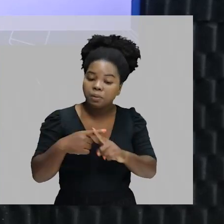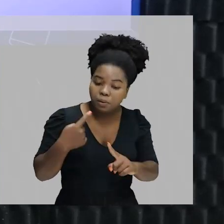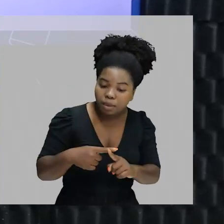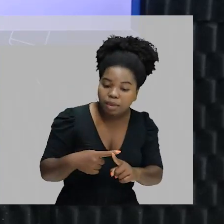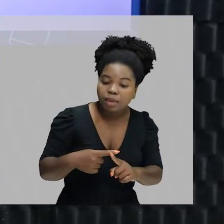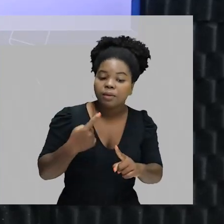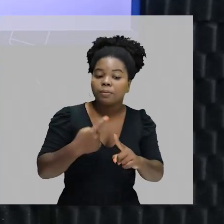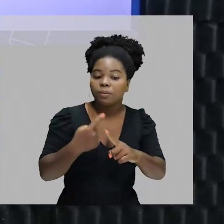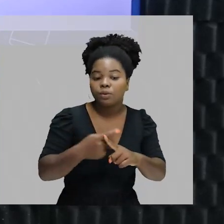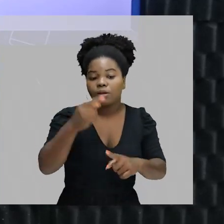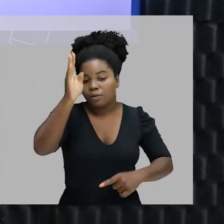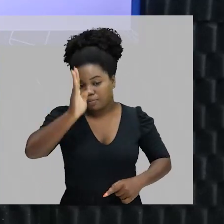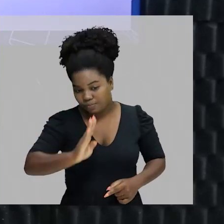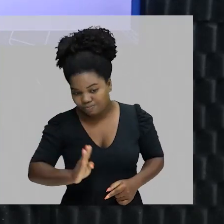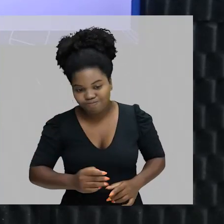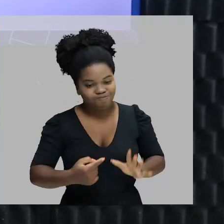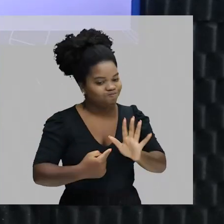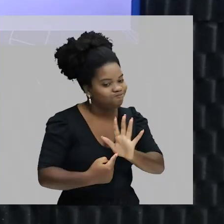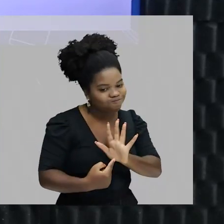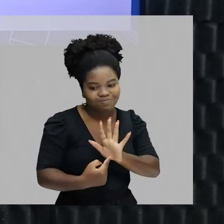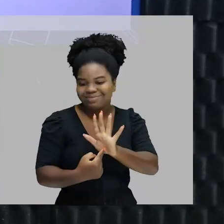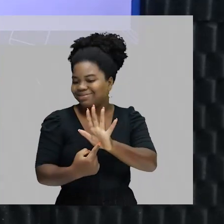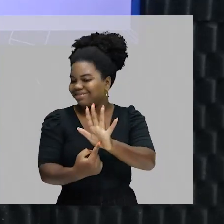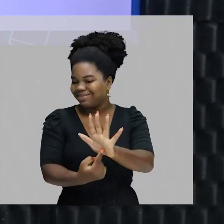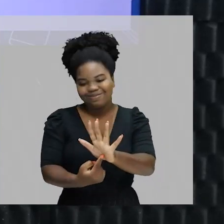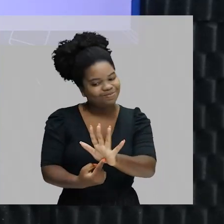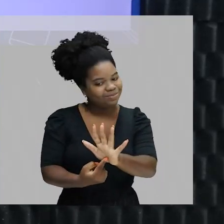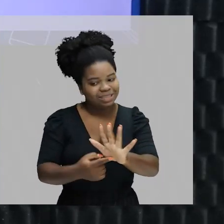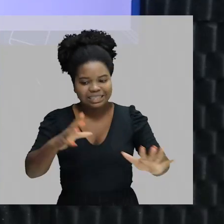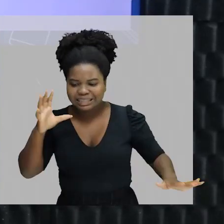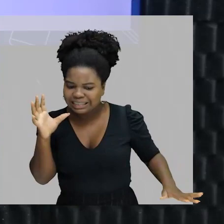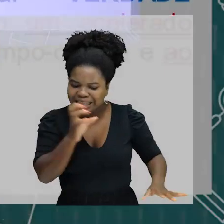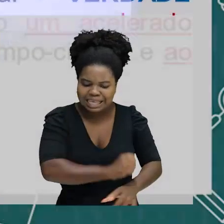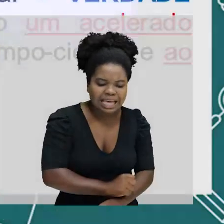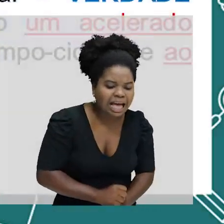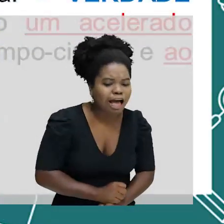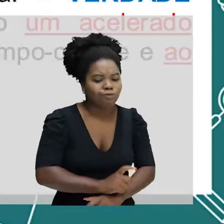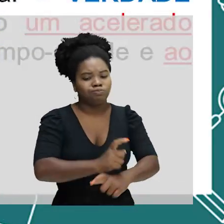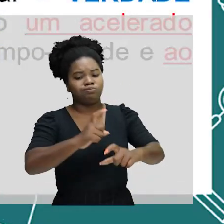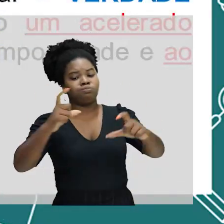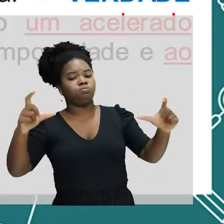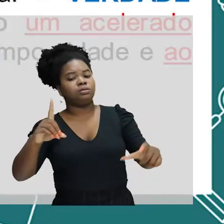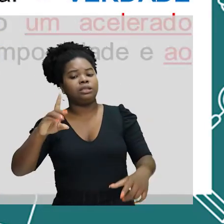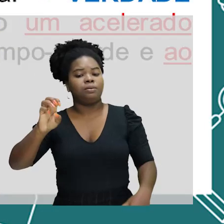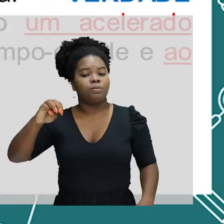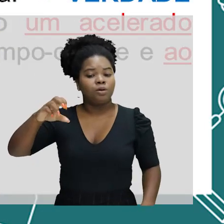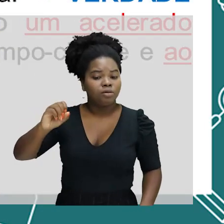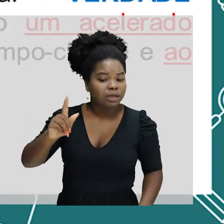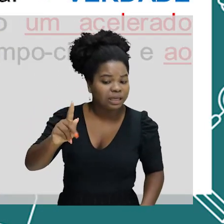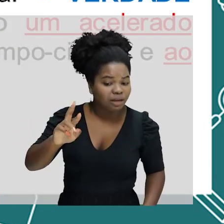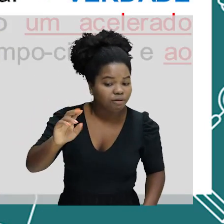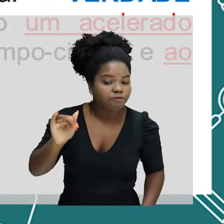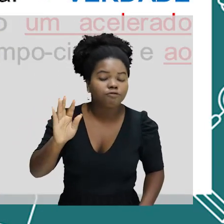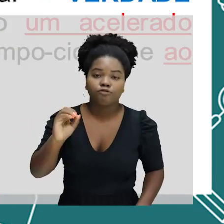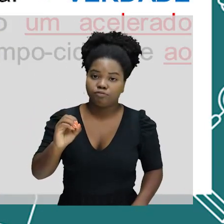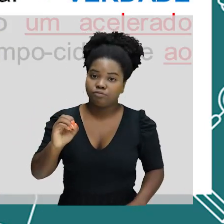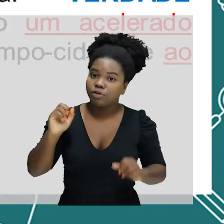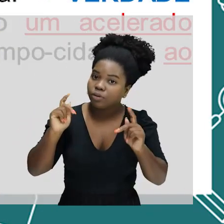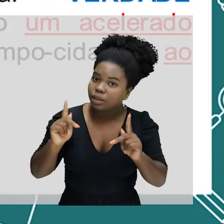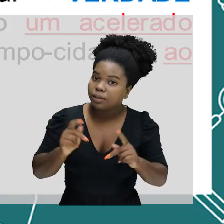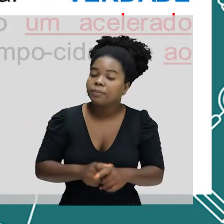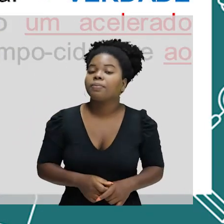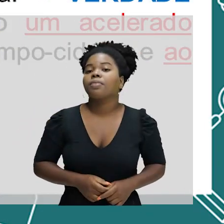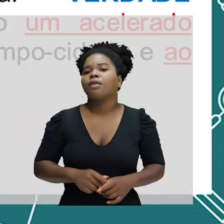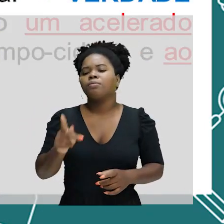O Brasil, ele não apresenta mais esse acelerado crescimento demográfico, galera. Muita atenção, tá? Marcos, o